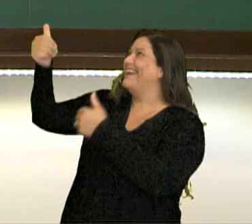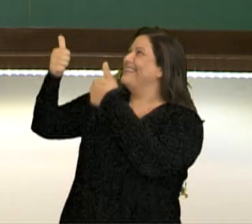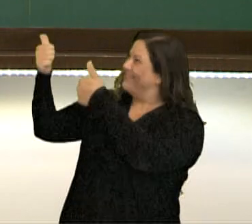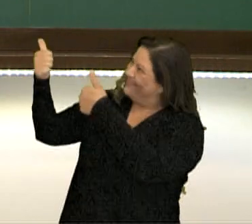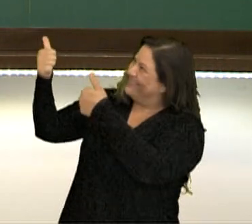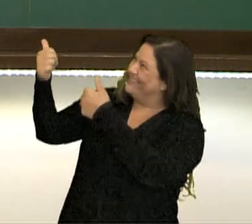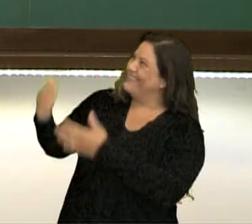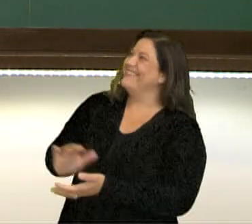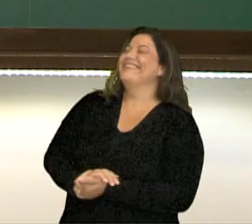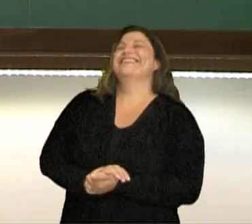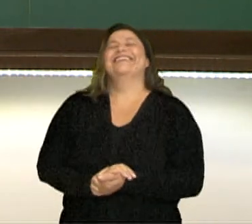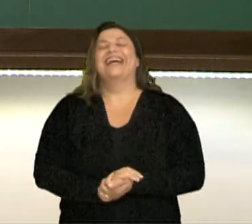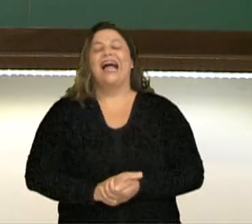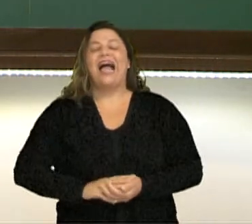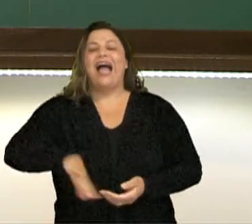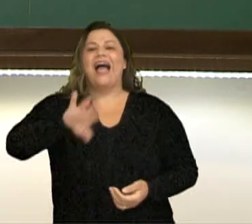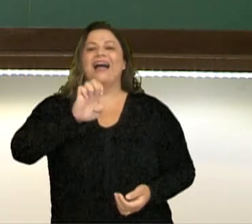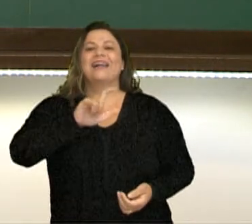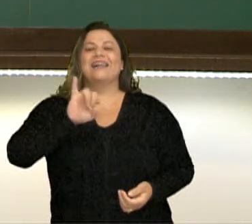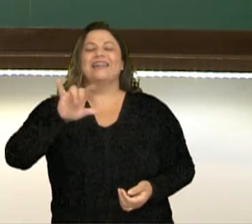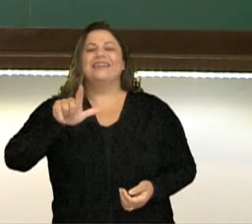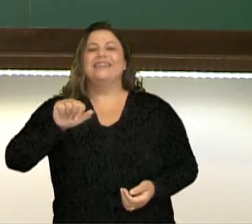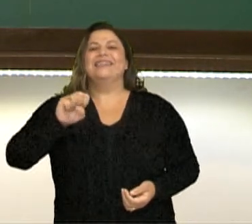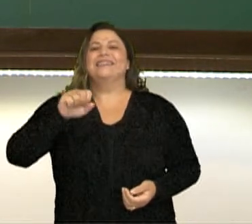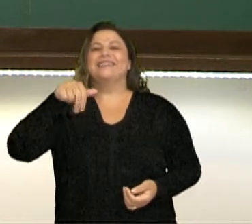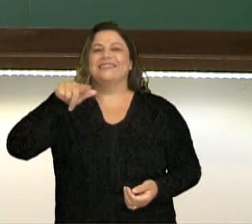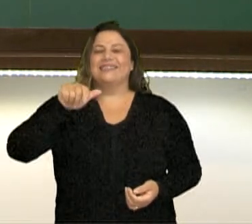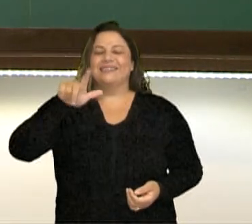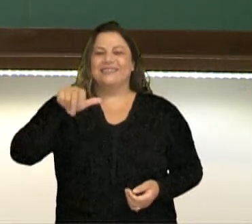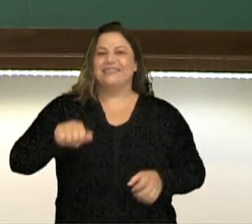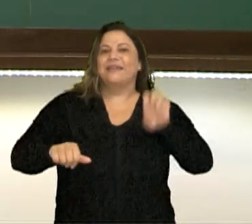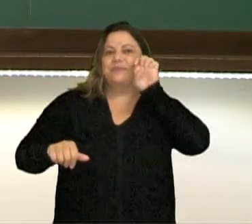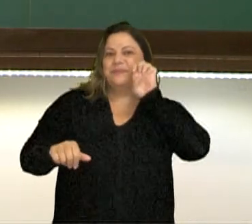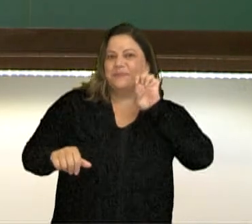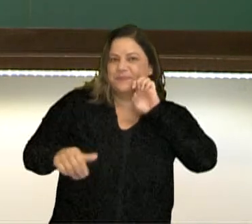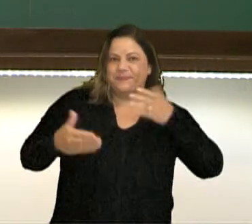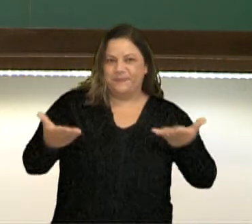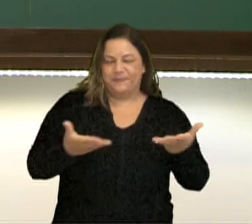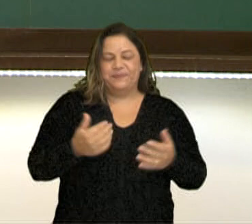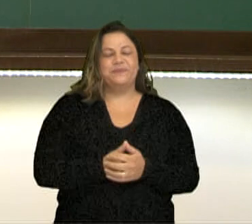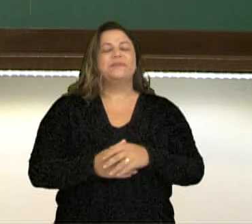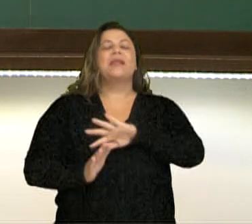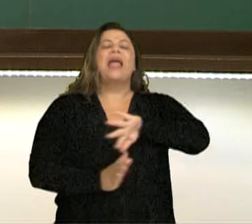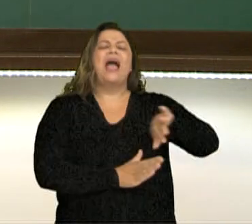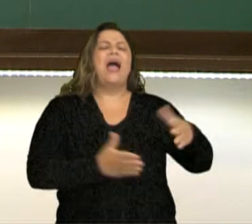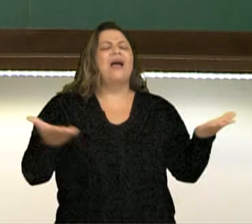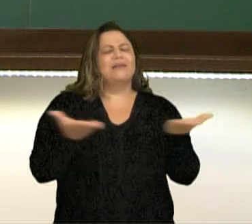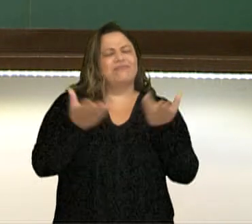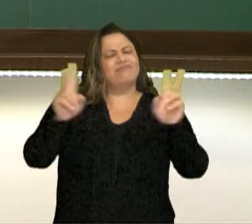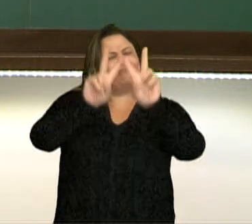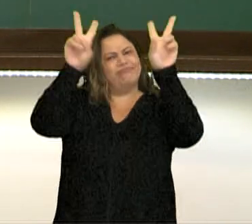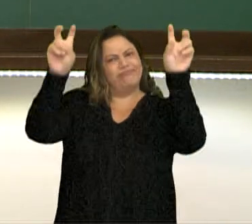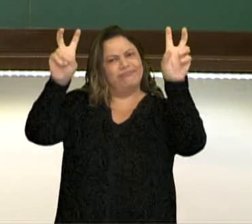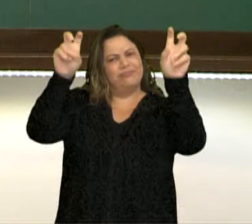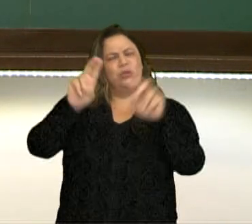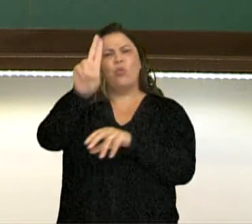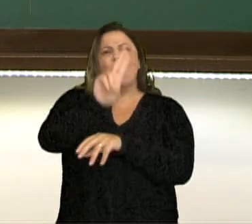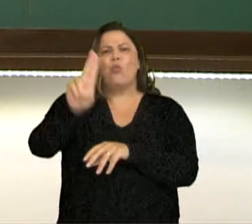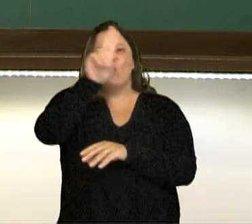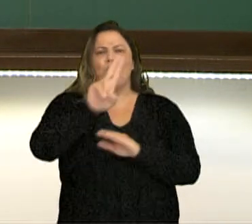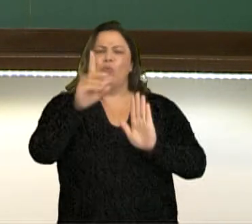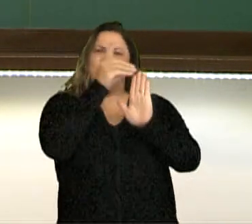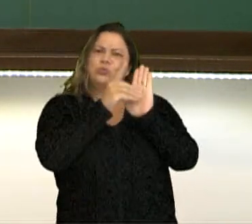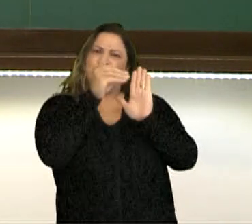how are you? Nós vamos falar sobre o uso do dicionário. Você tem usado o dicionário? Você já sabe utilizar o